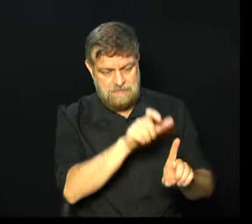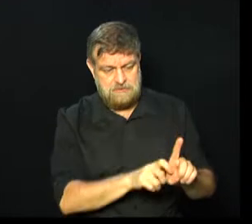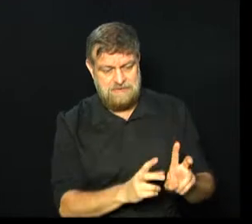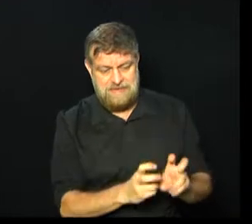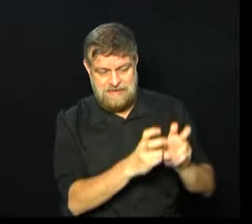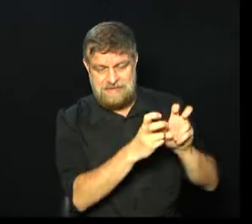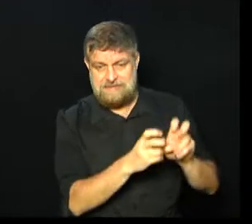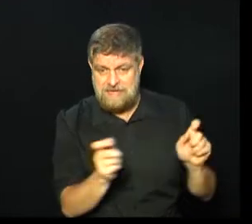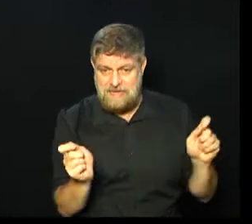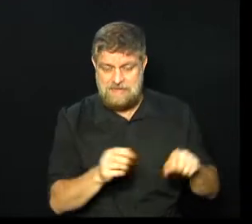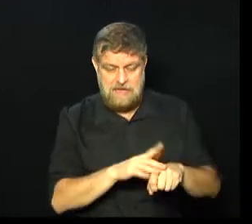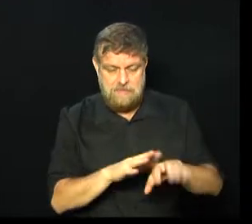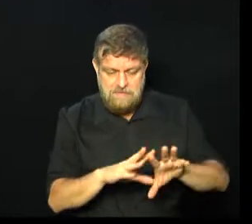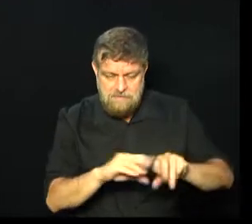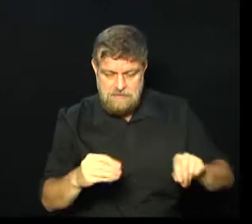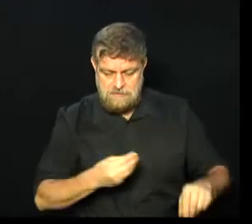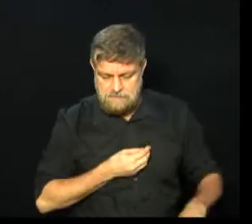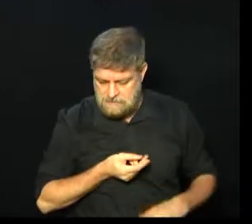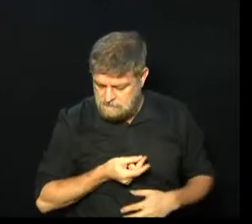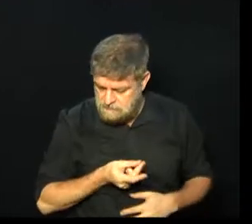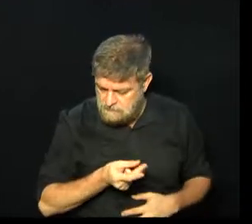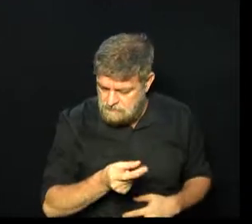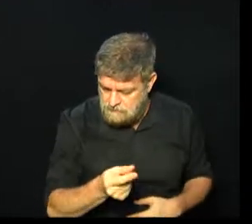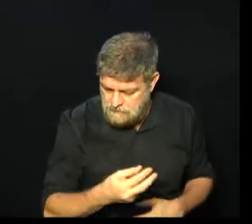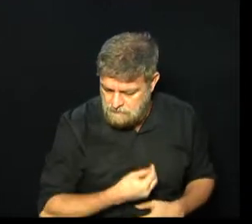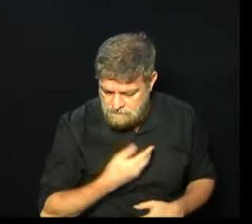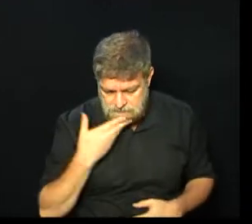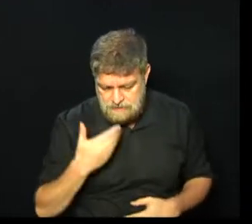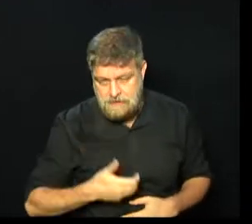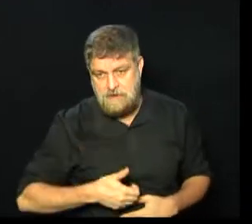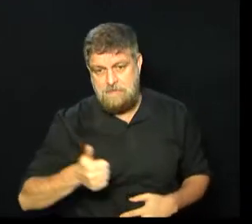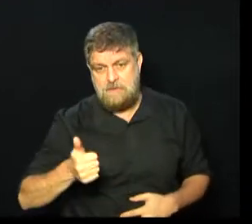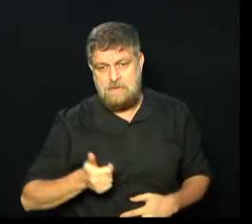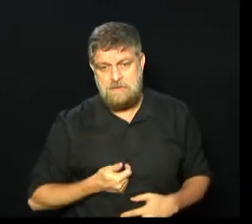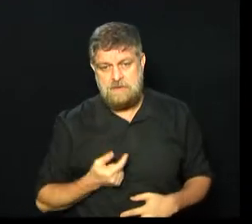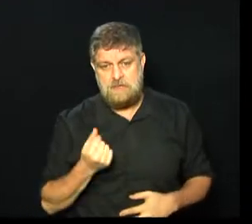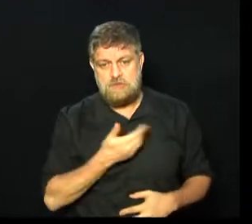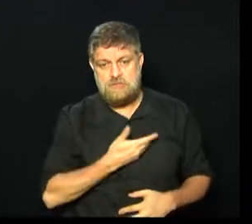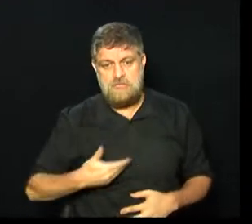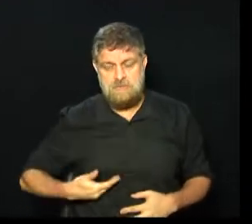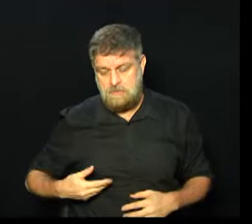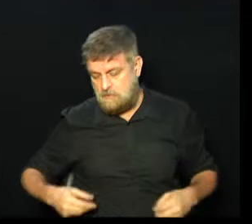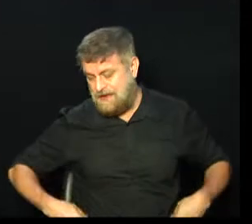curar, viver mais, viver melhor, ele custa menos para o